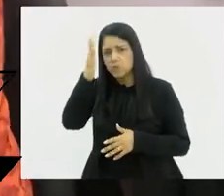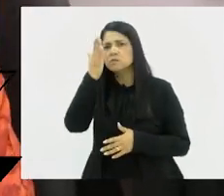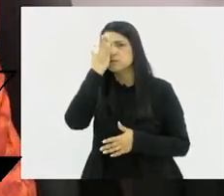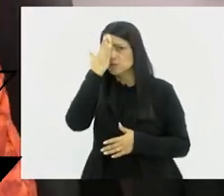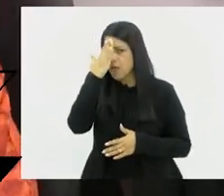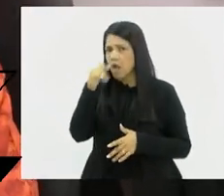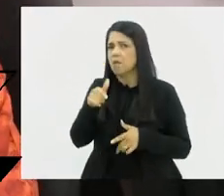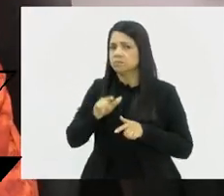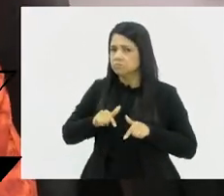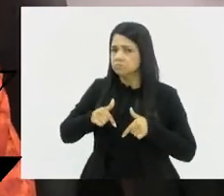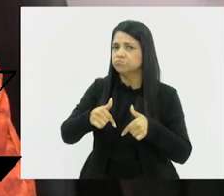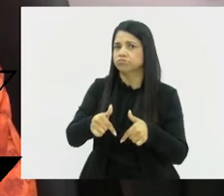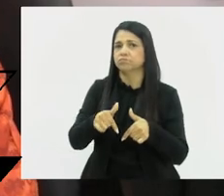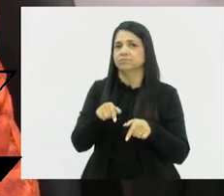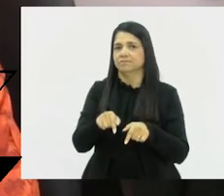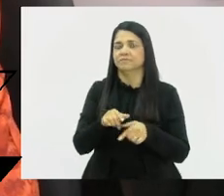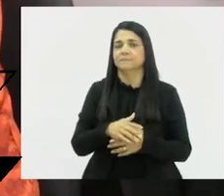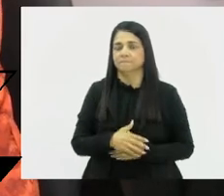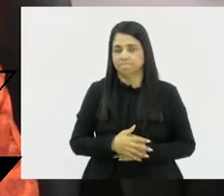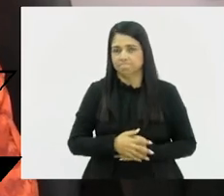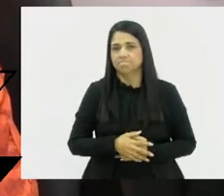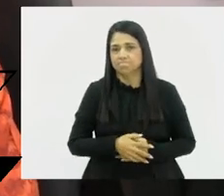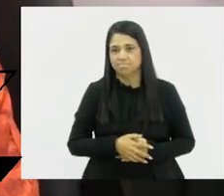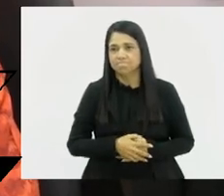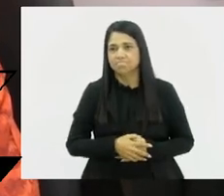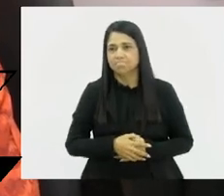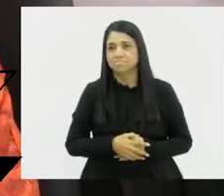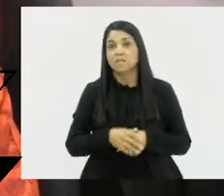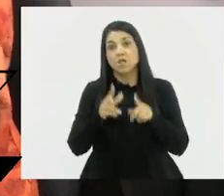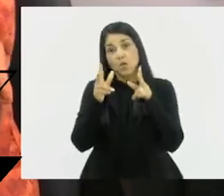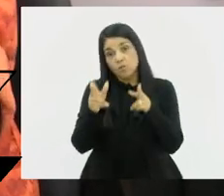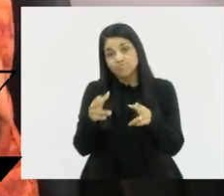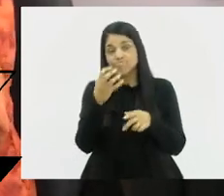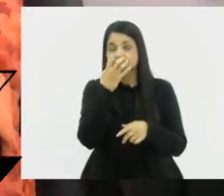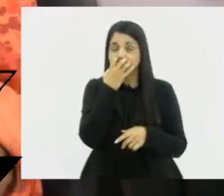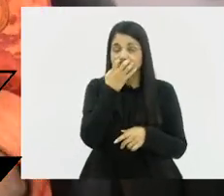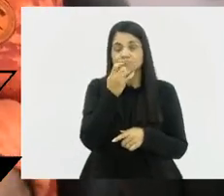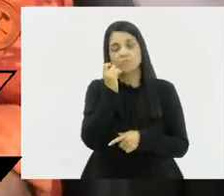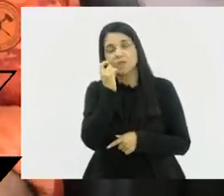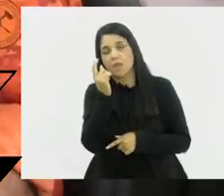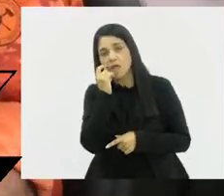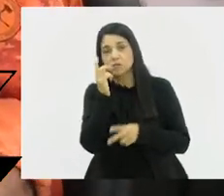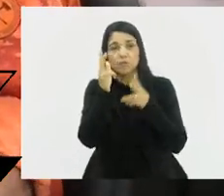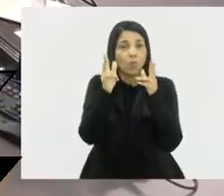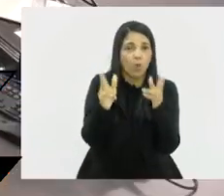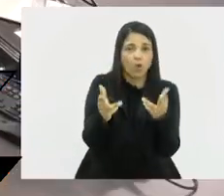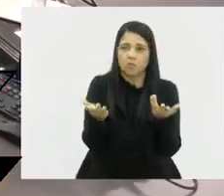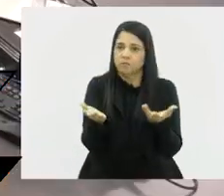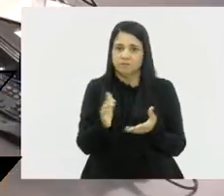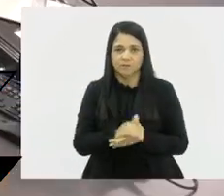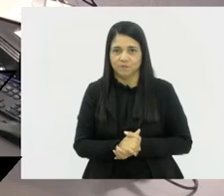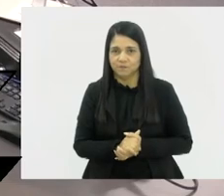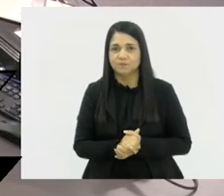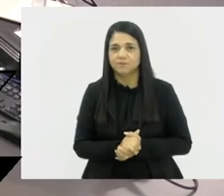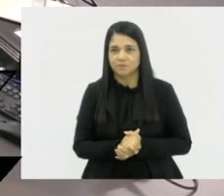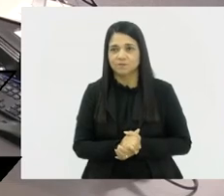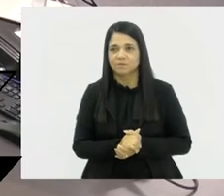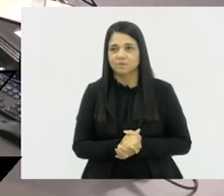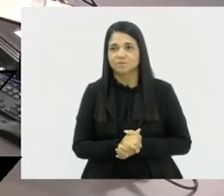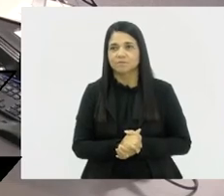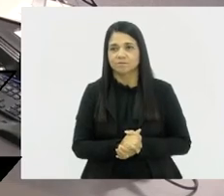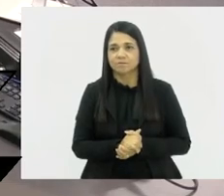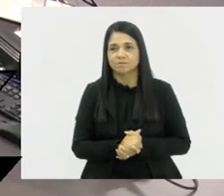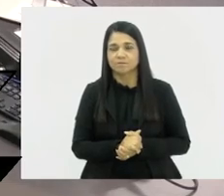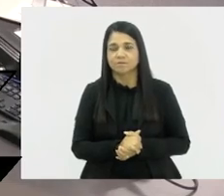para o nosso site para isso. Então, para o cão se aplica a mesma coisa, cão, gato, qualquer outra. E é cobrado,